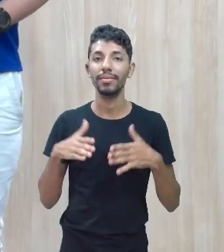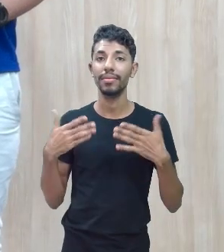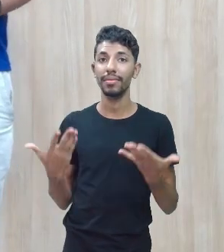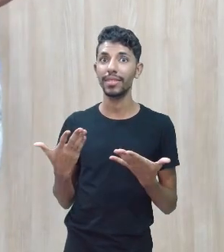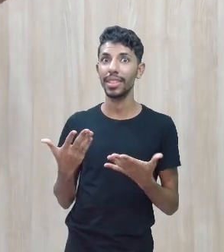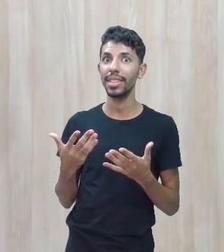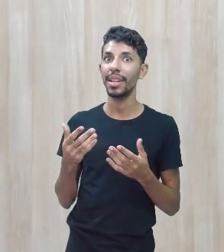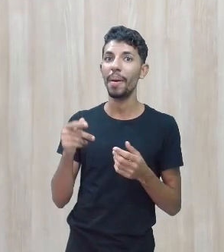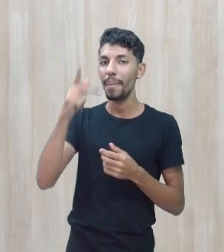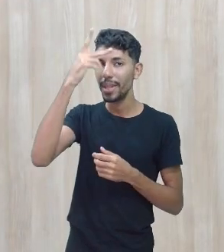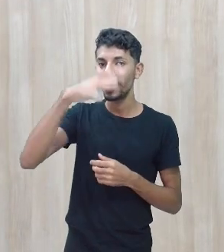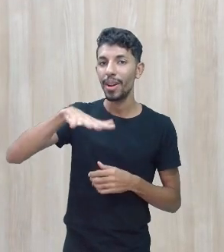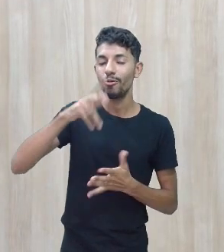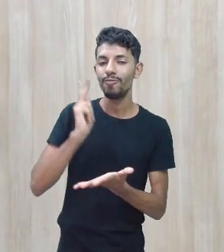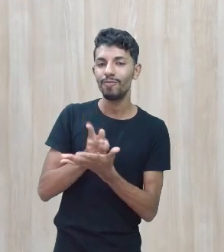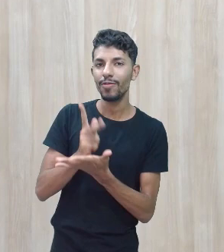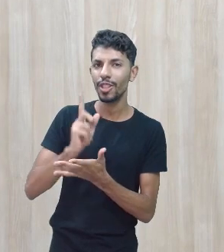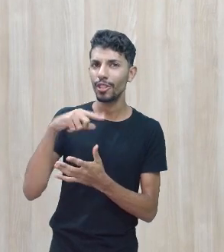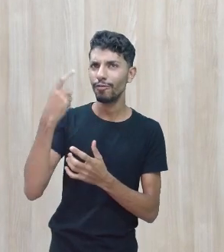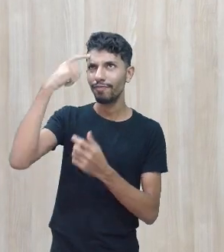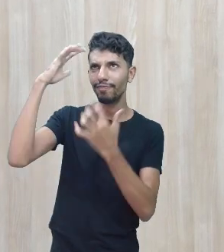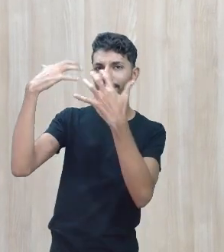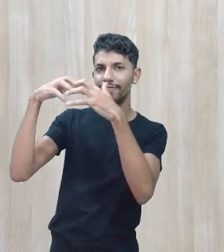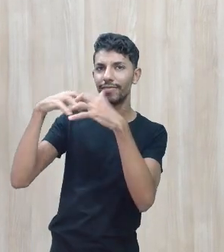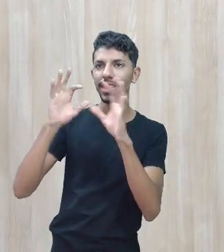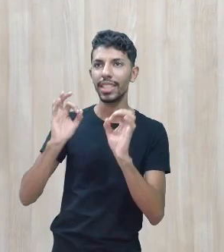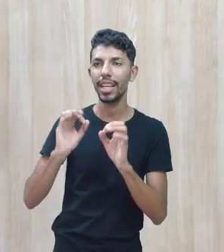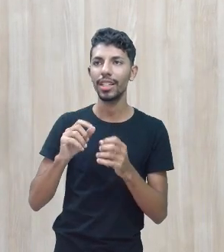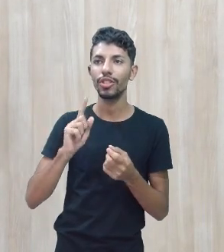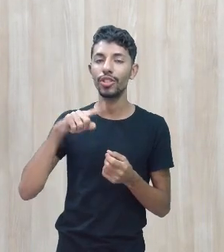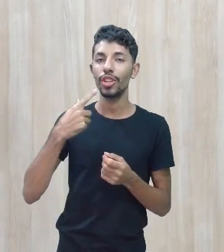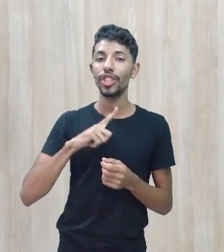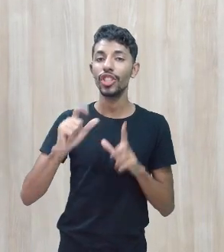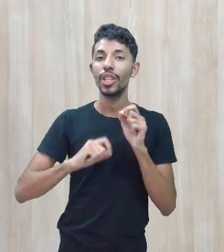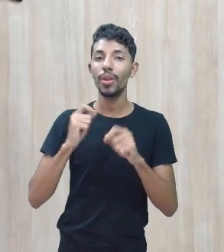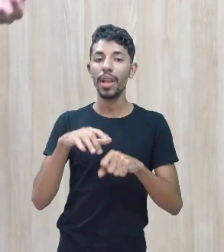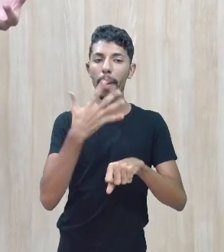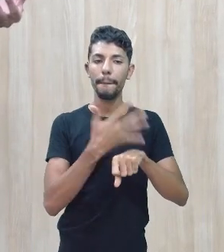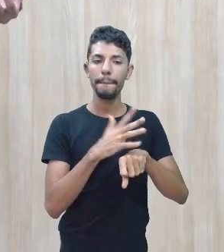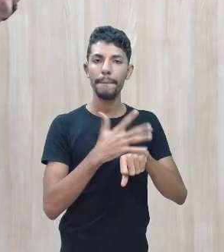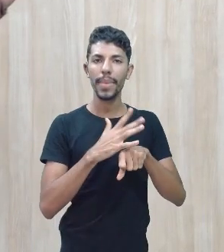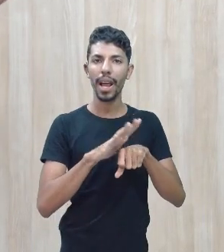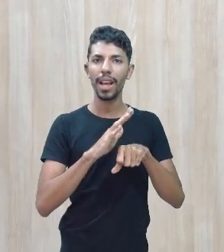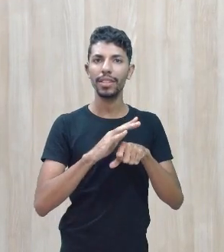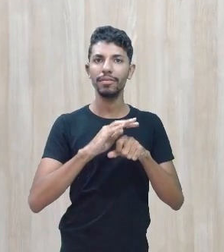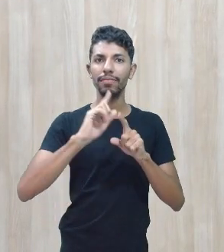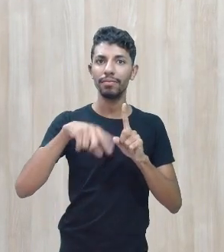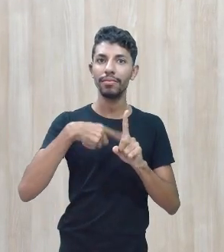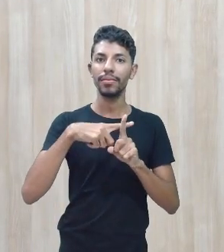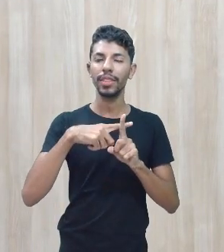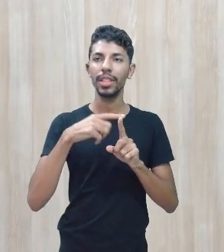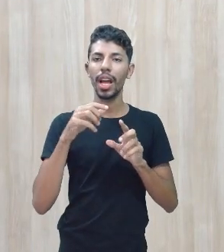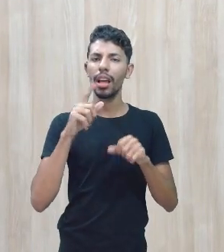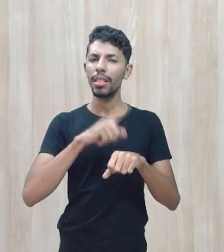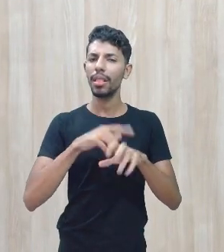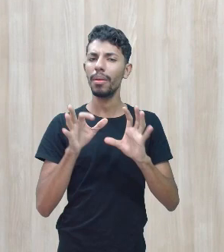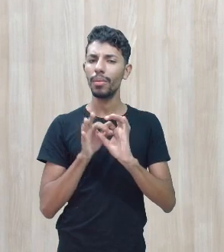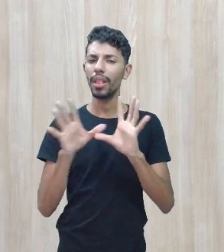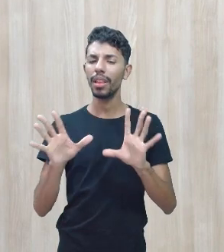dando continuidade ao nosso raciocínio aqui, nós estamos vindo de práticas extras, ou seja, no seu tempo